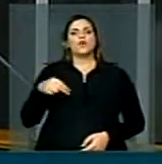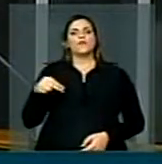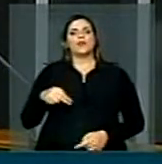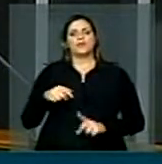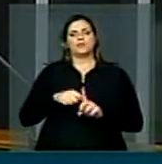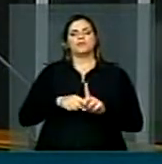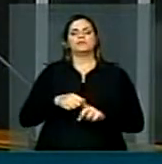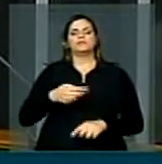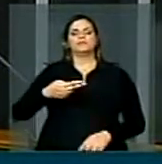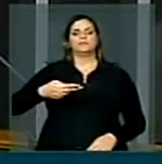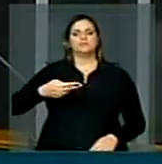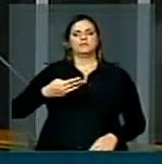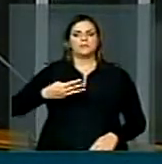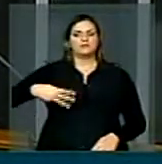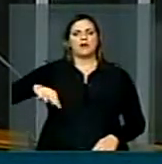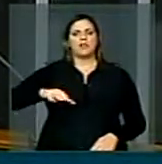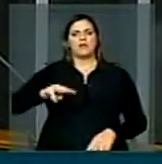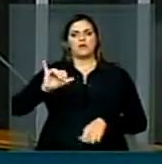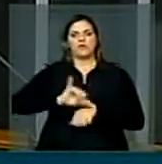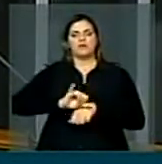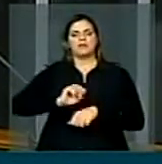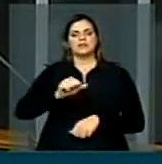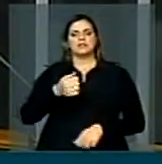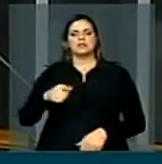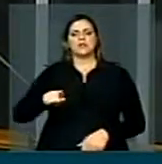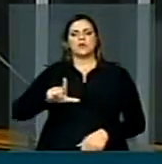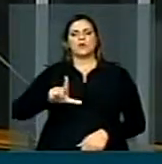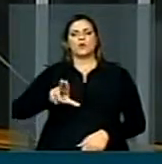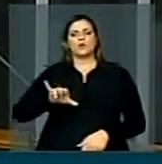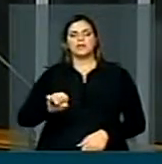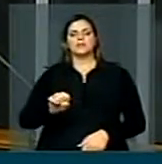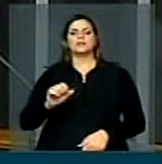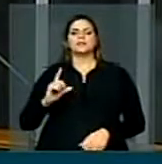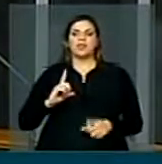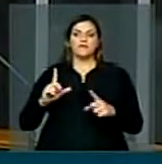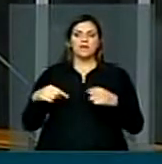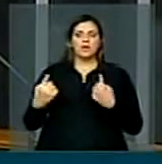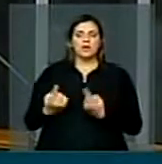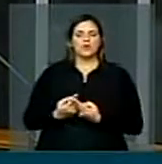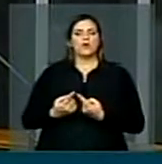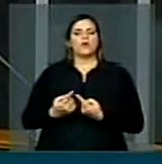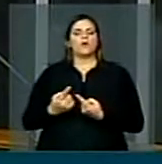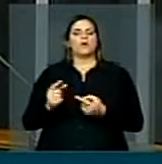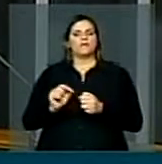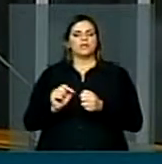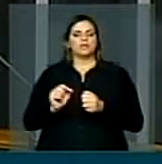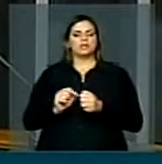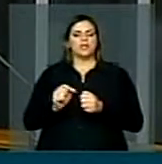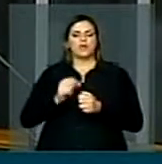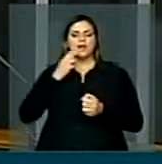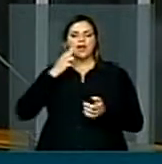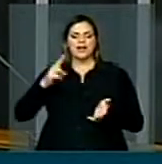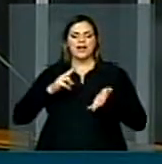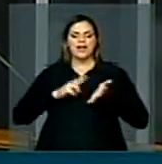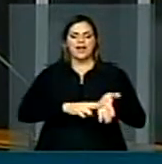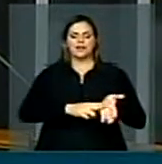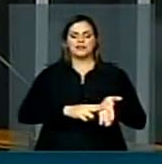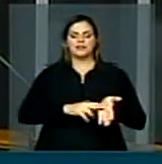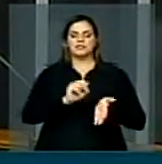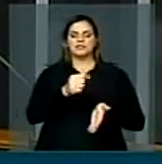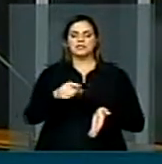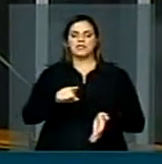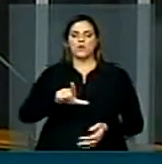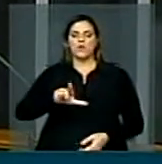Luís, através da reunião dos conselhos dos estados e dos despachantes ali presentes, editaram a Carta de São Luís, que